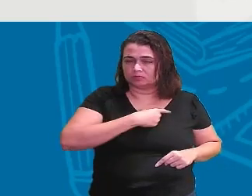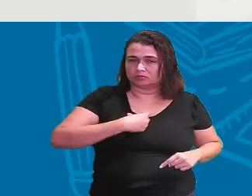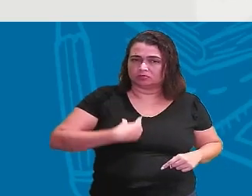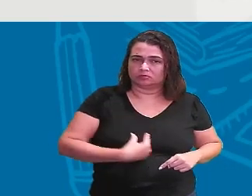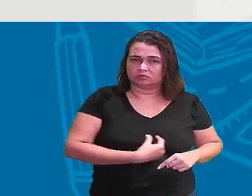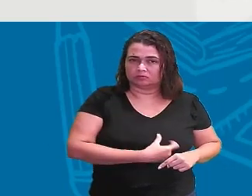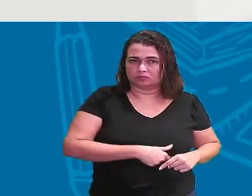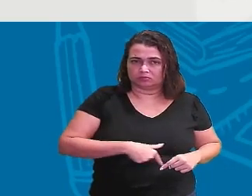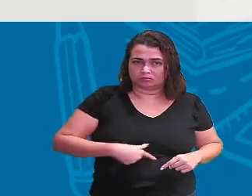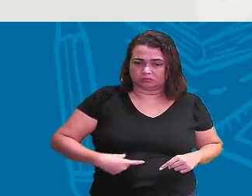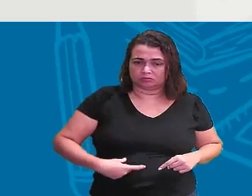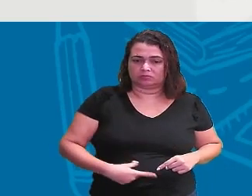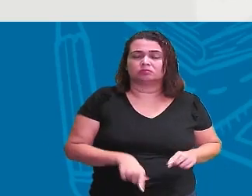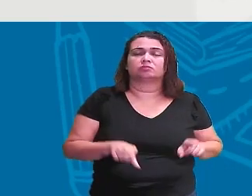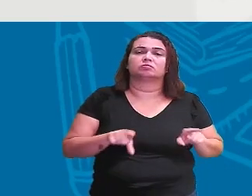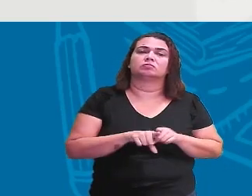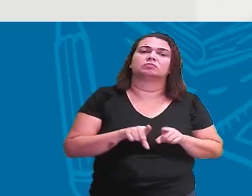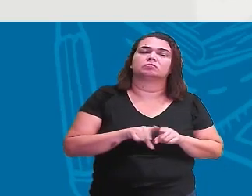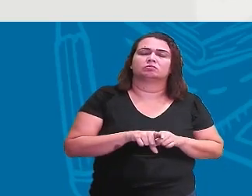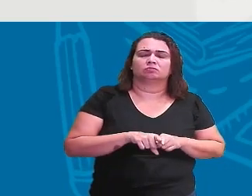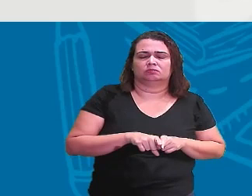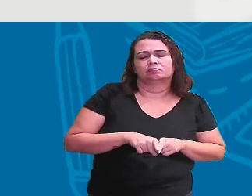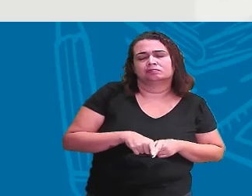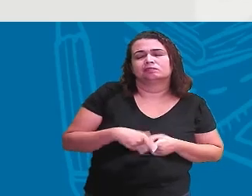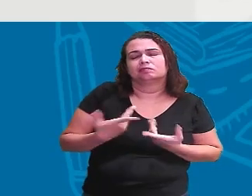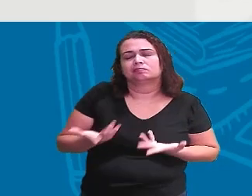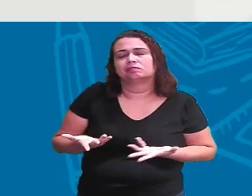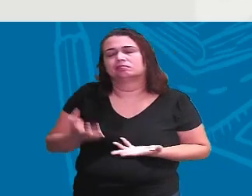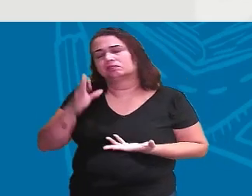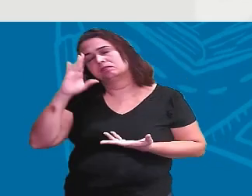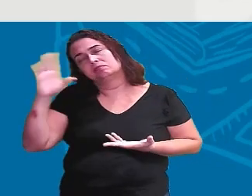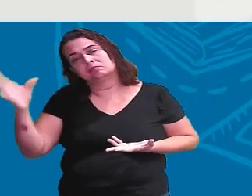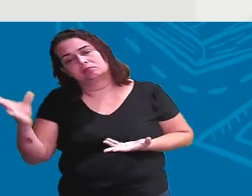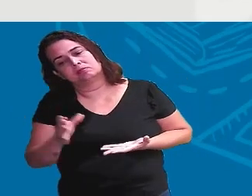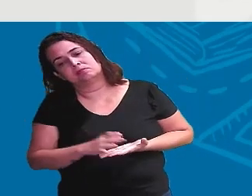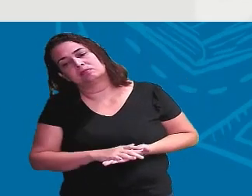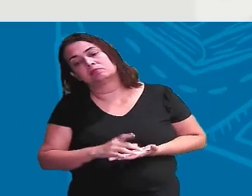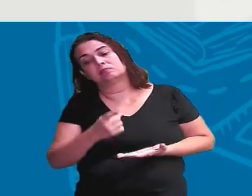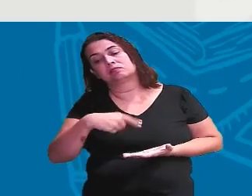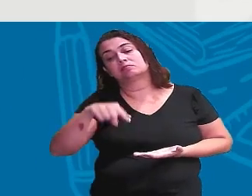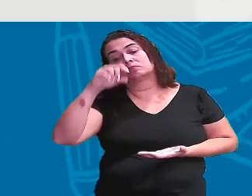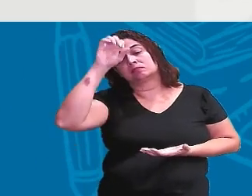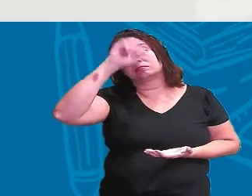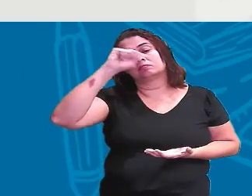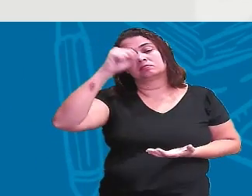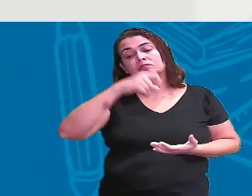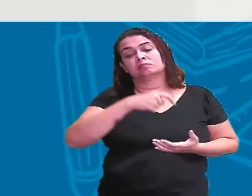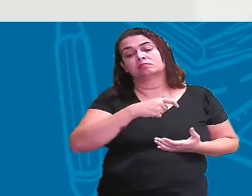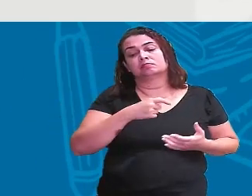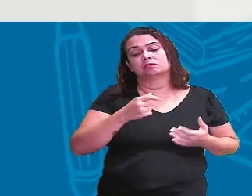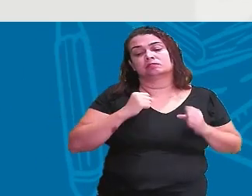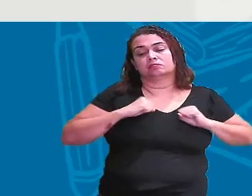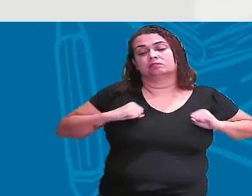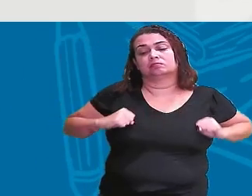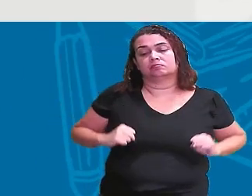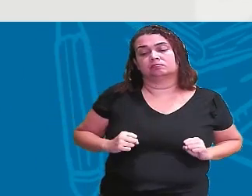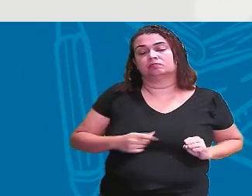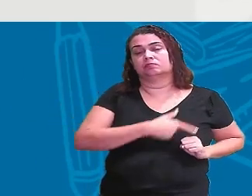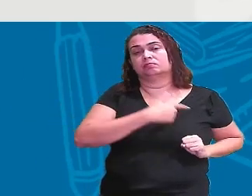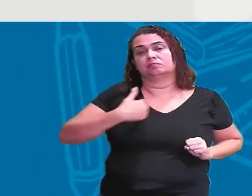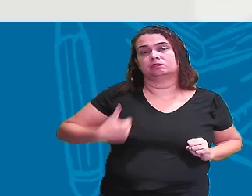sistema digestivo, né? São alguns dos principais sistemas. Nós aprendemos que o sistema circulatório